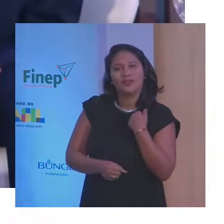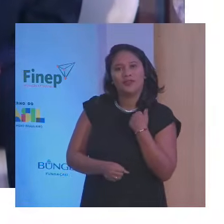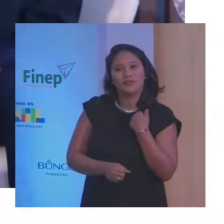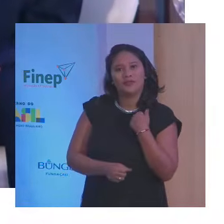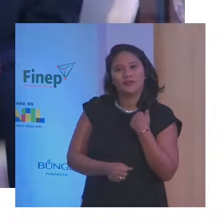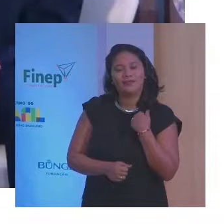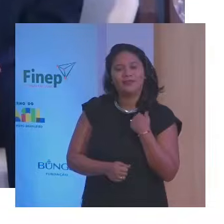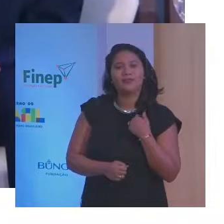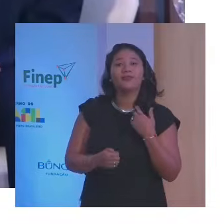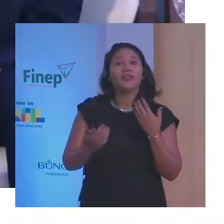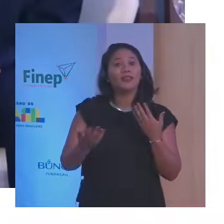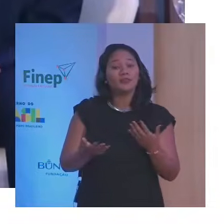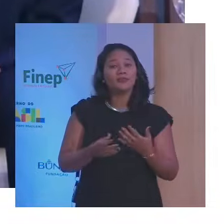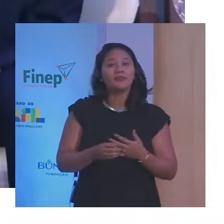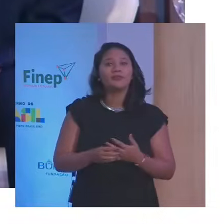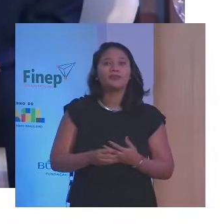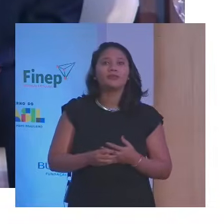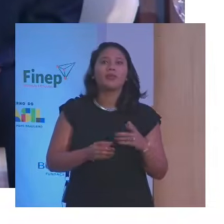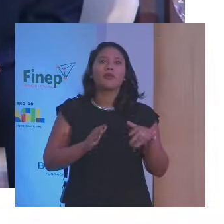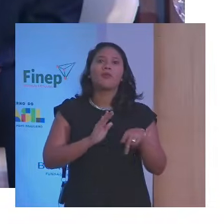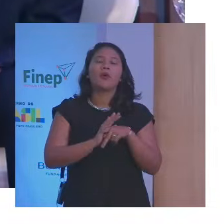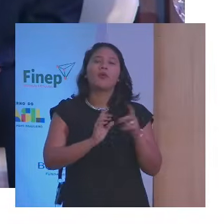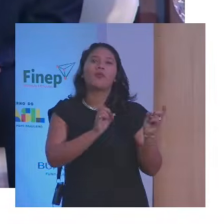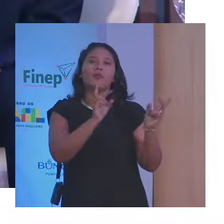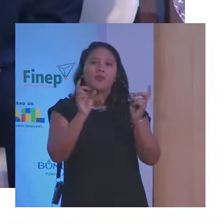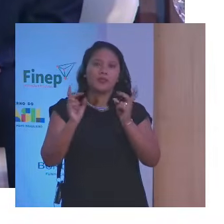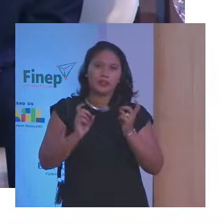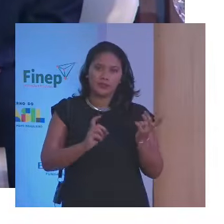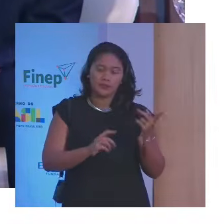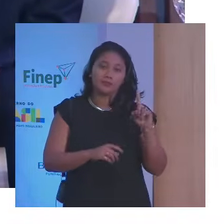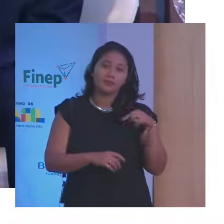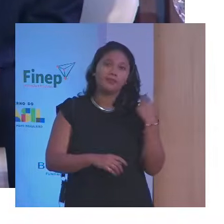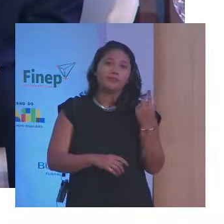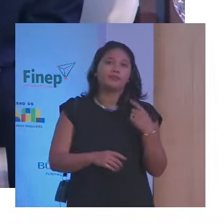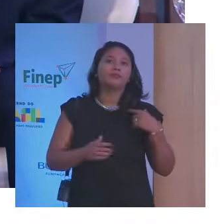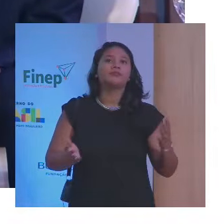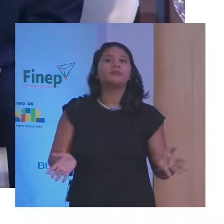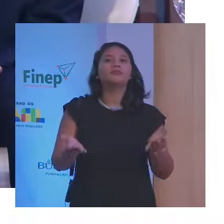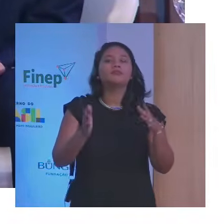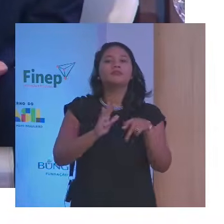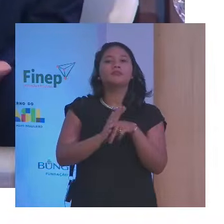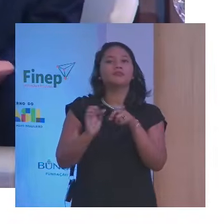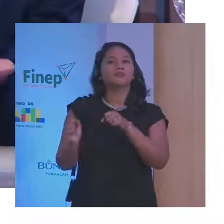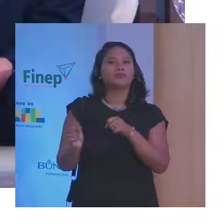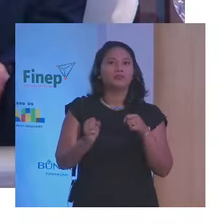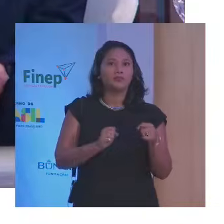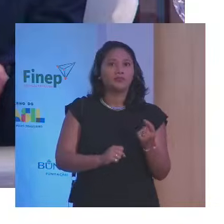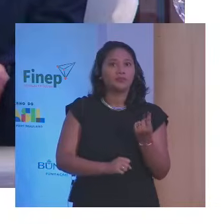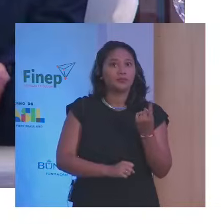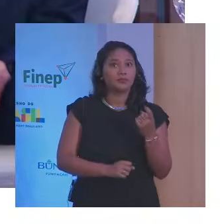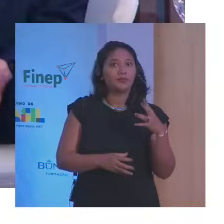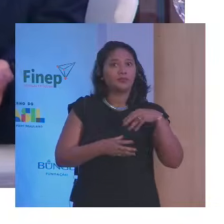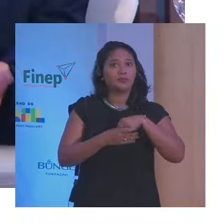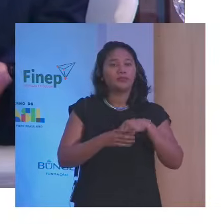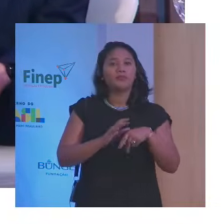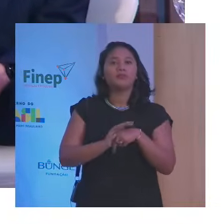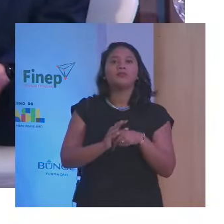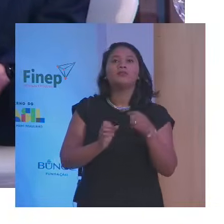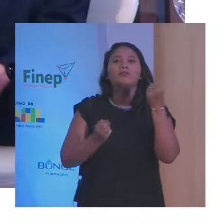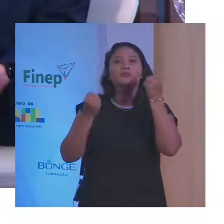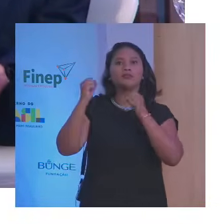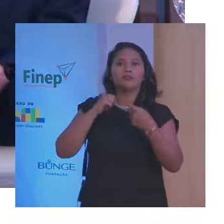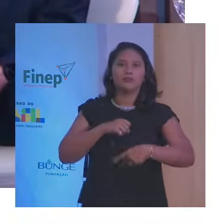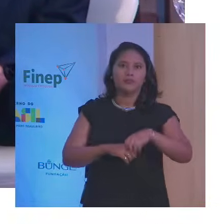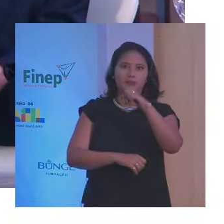o Oceano, é a parte da comercialização, ou seja, é a gente promover um poder dentro da industrialização